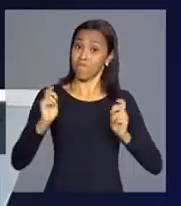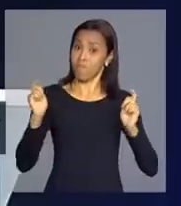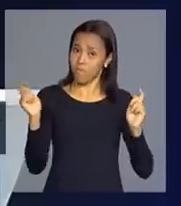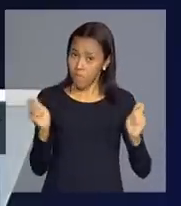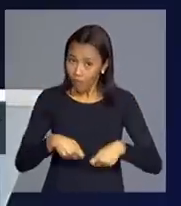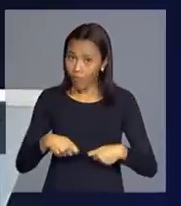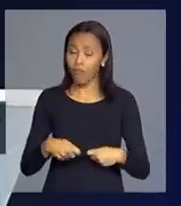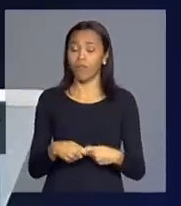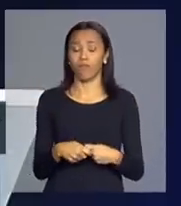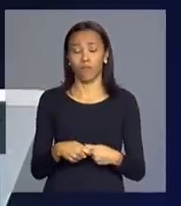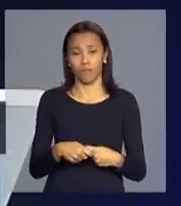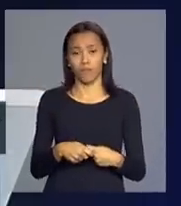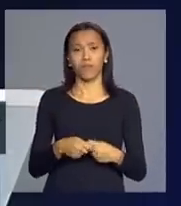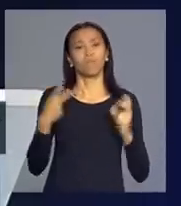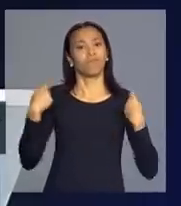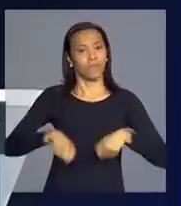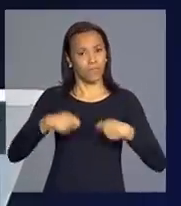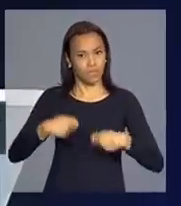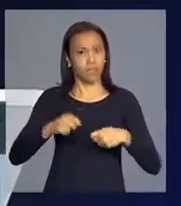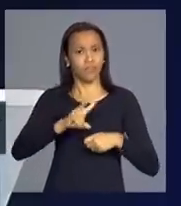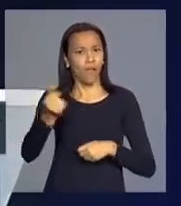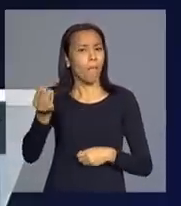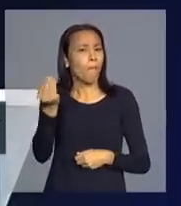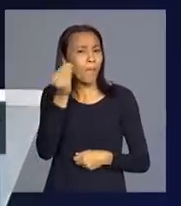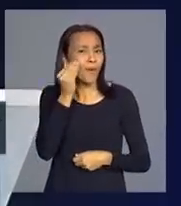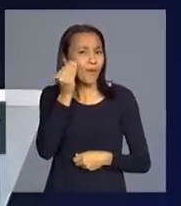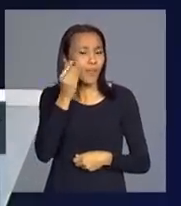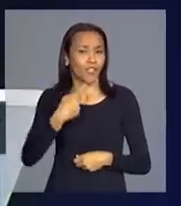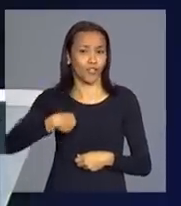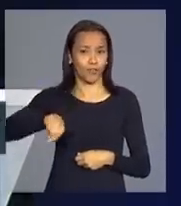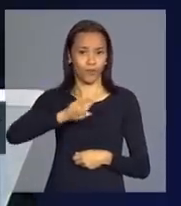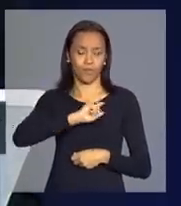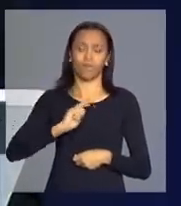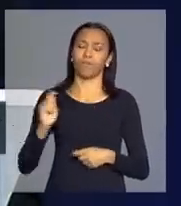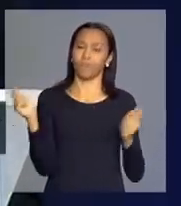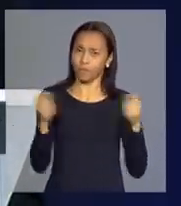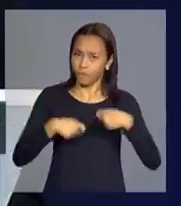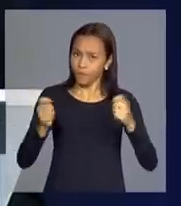precisa e vai dar provas que nós somos todos